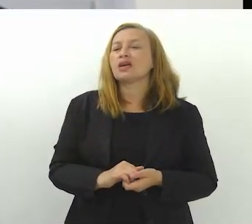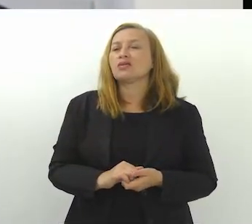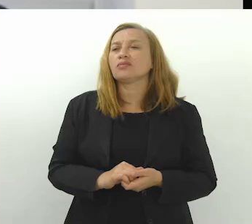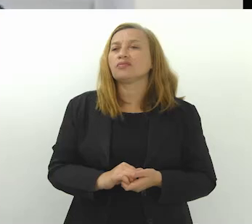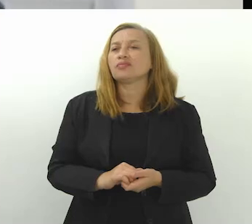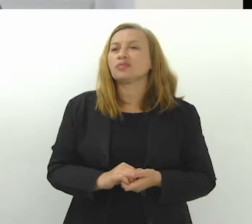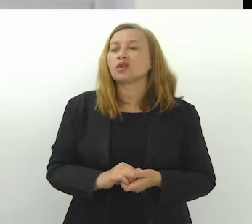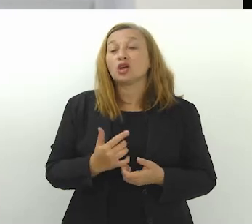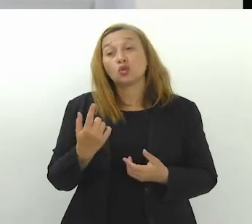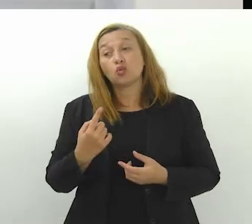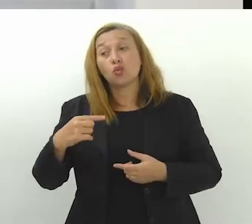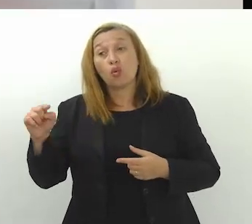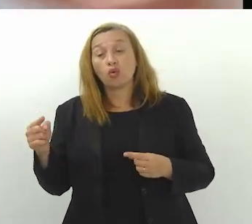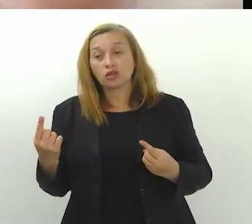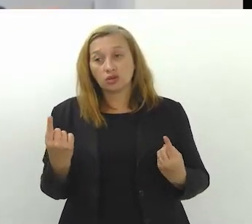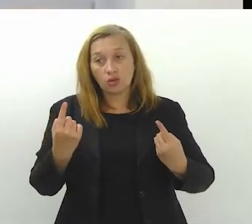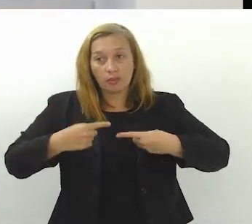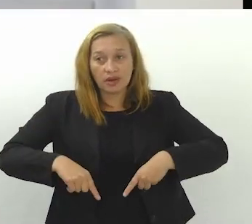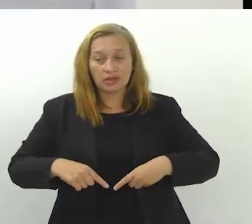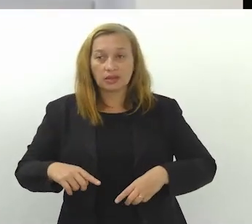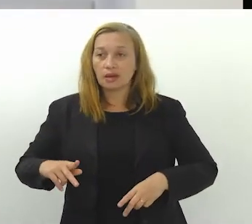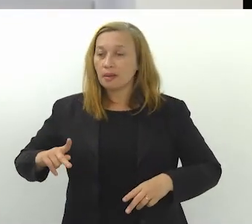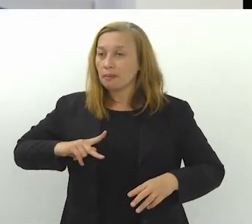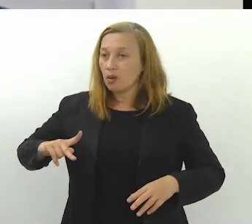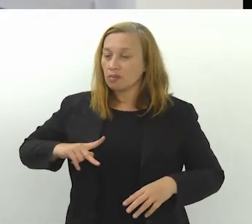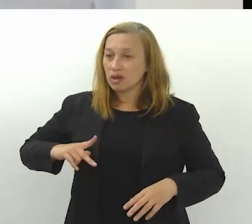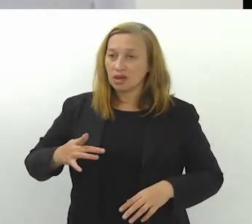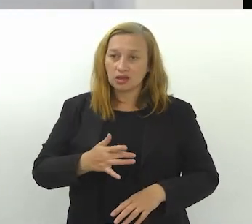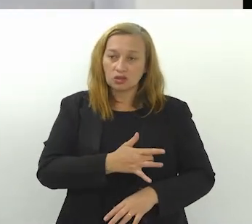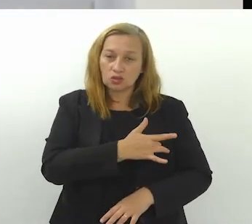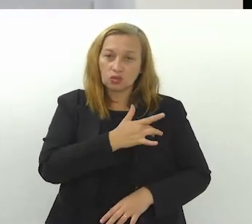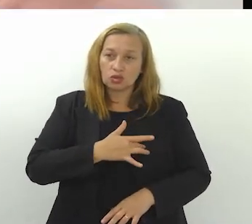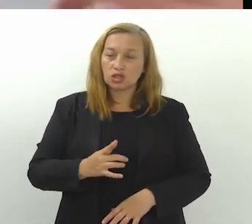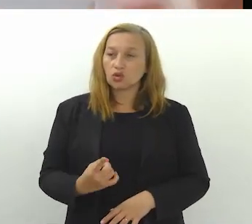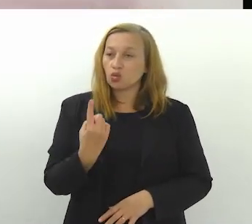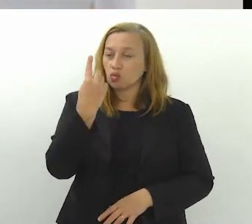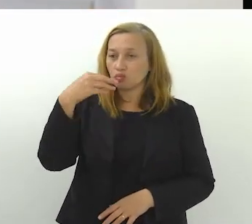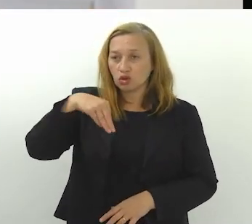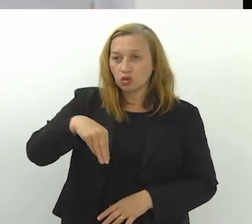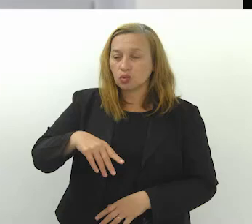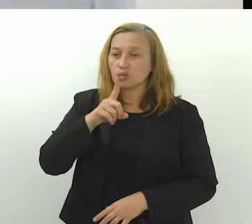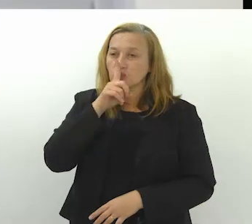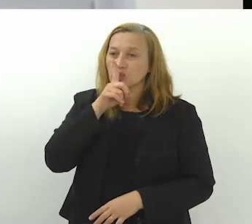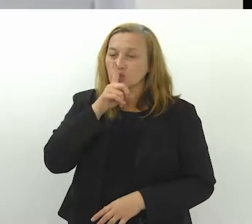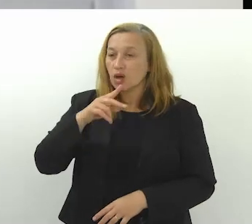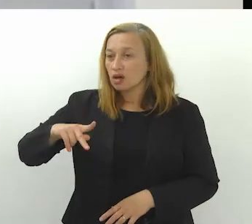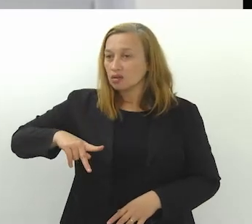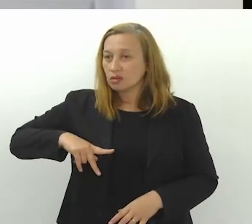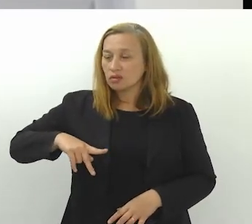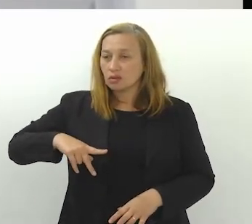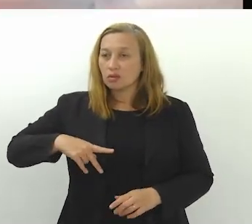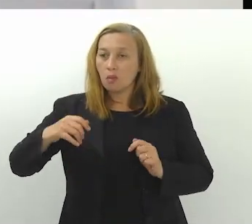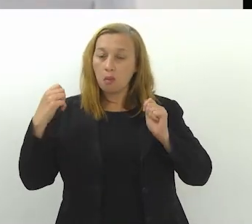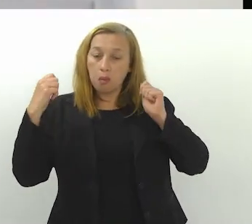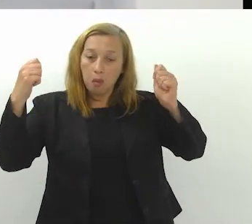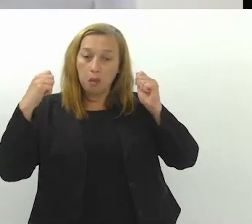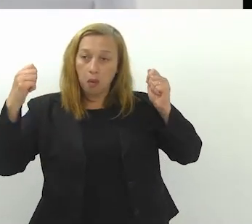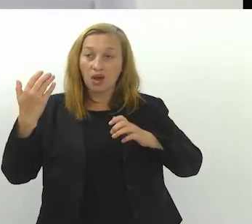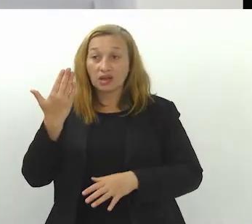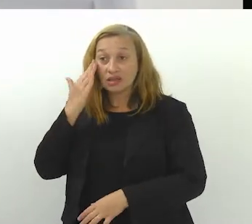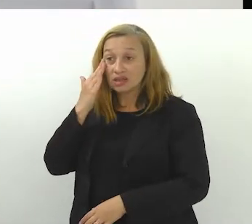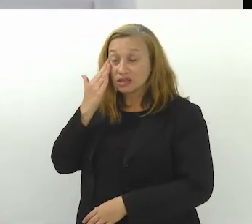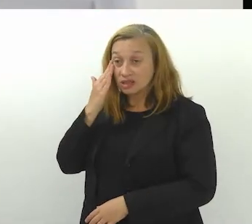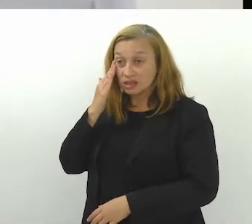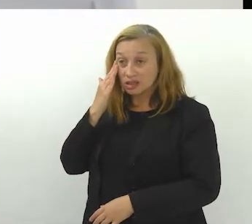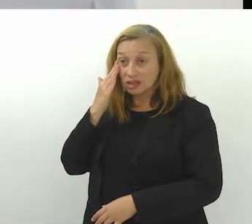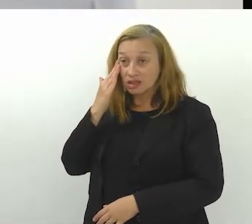a tiros, né? Uhum. E aí Uhum. no jogo seguinte houve Palmeiras e Cruzeiro, no minuto de silêncio, né? A torcida do Palmeiras entendeu que a torcida do